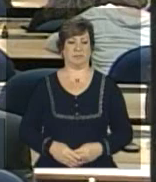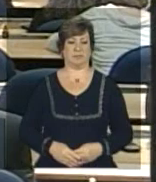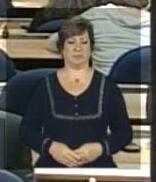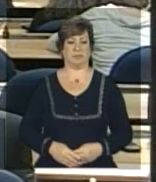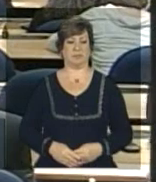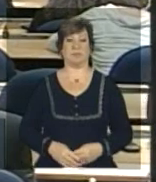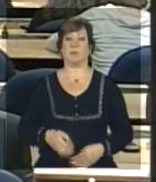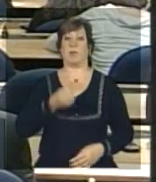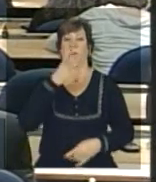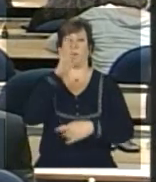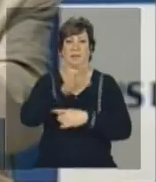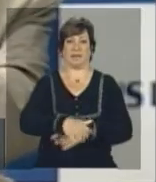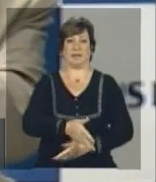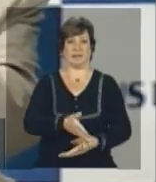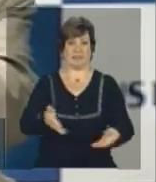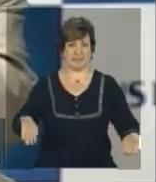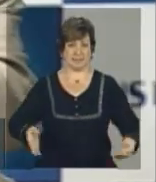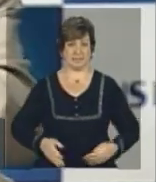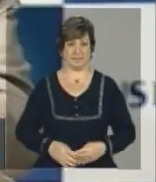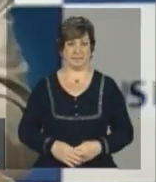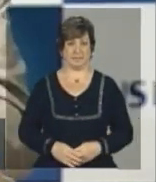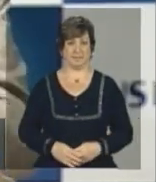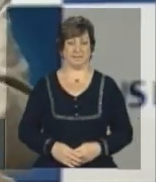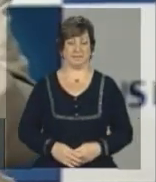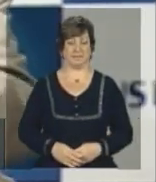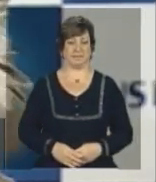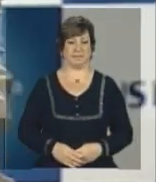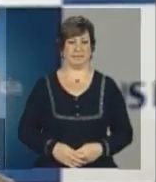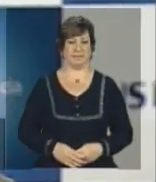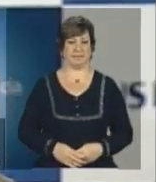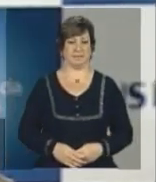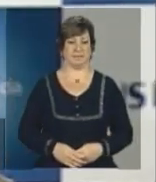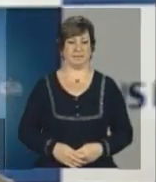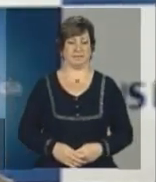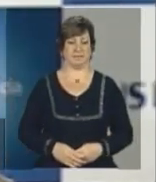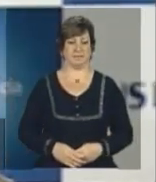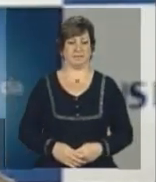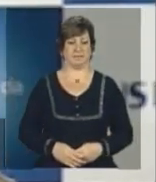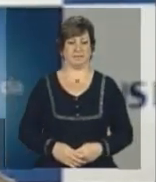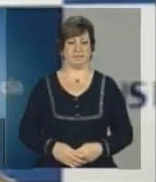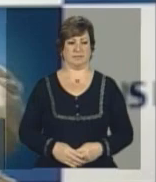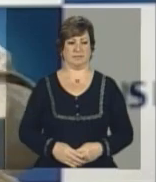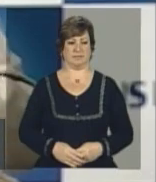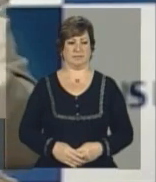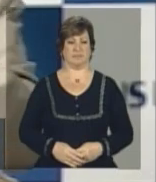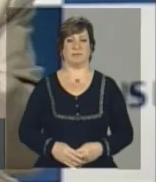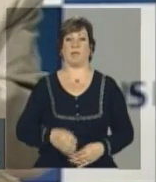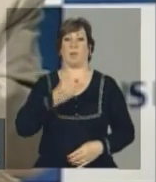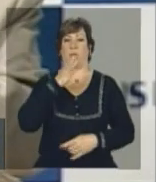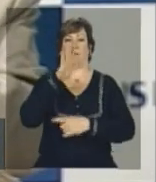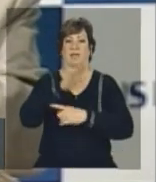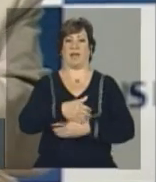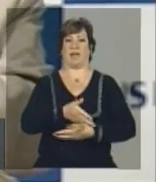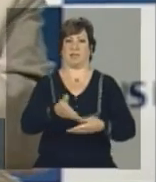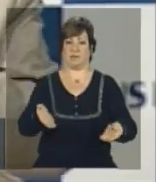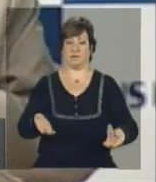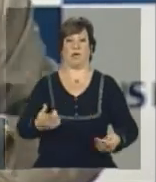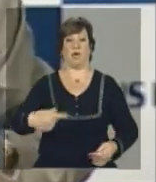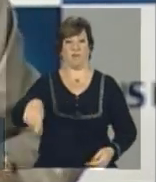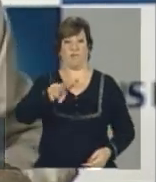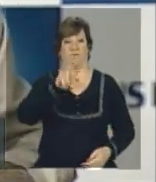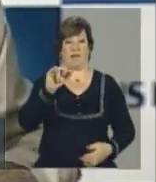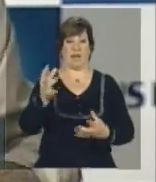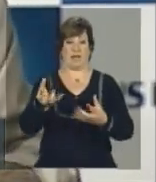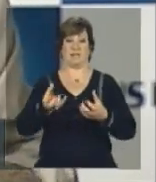Boa tarde. Você vai precisar botar isso aí junto contigo. Agora, boa tarde. Vocês vão receber